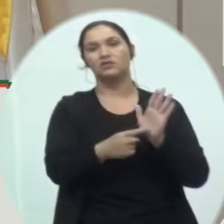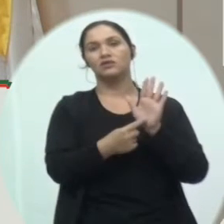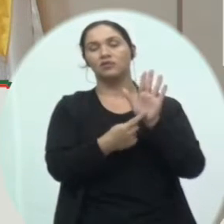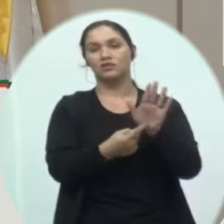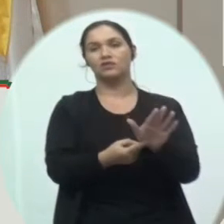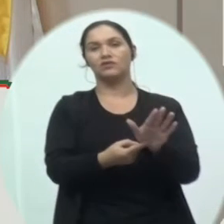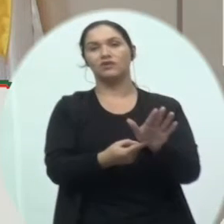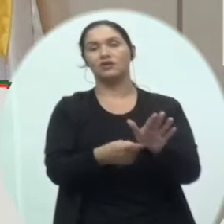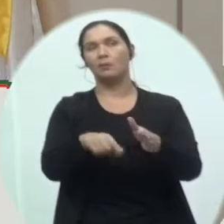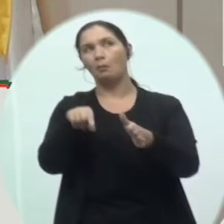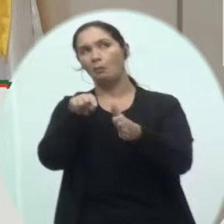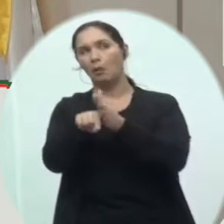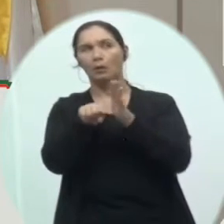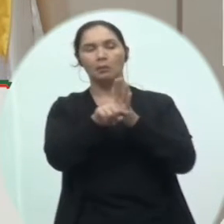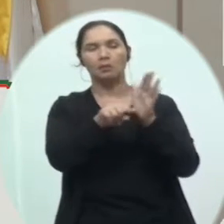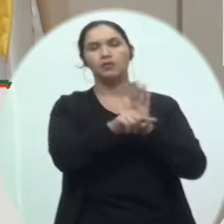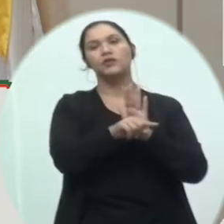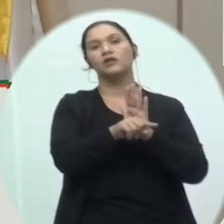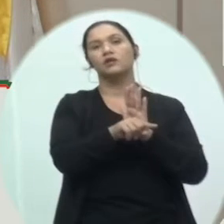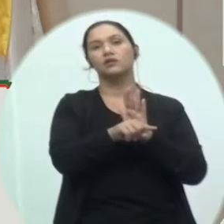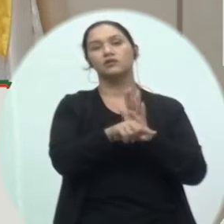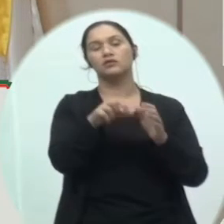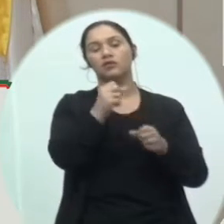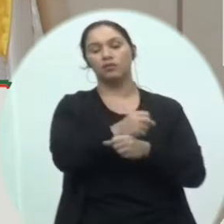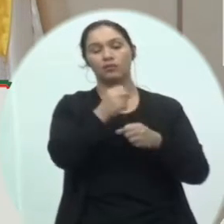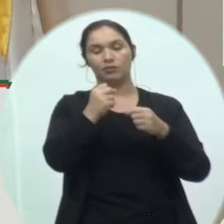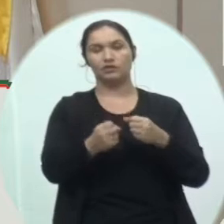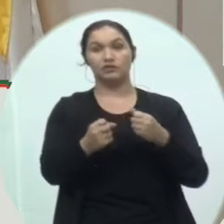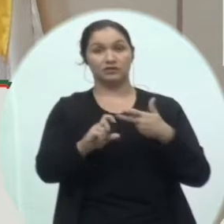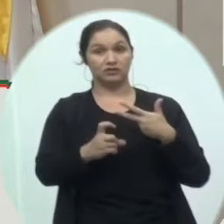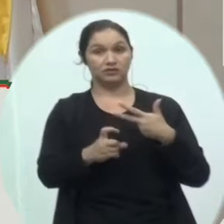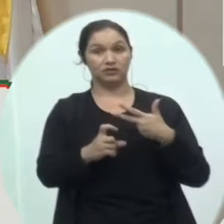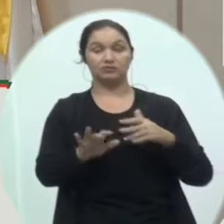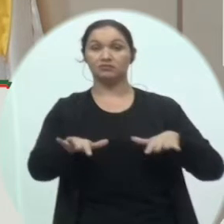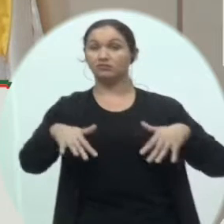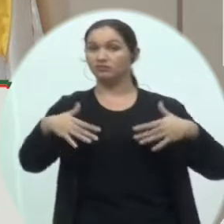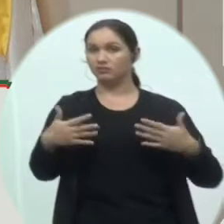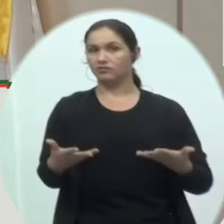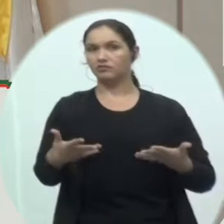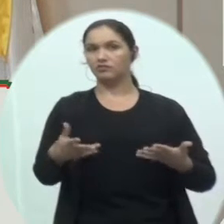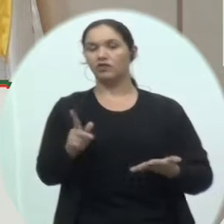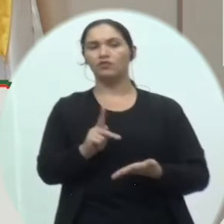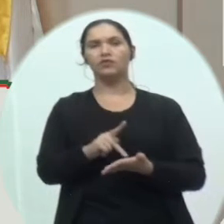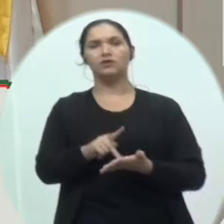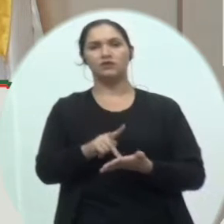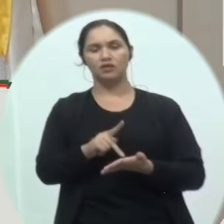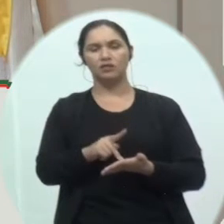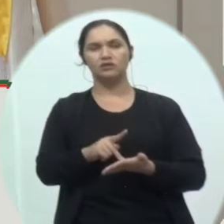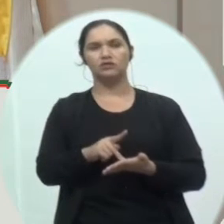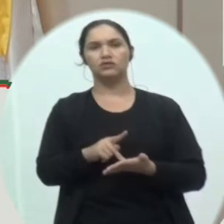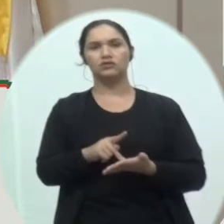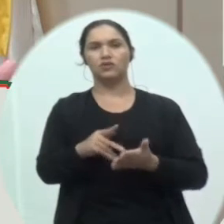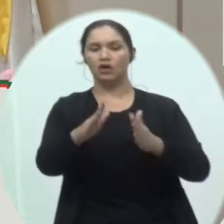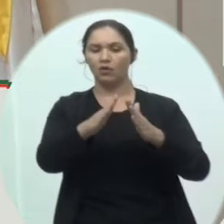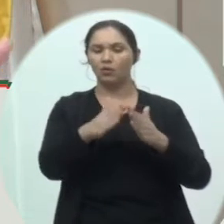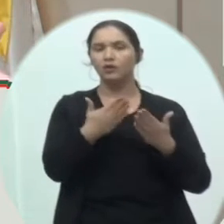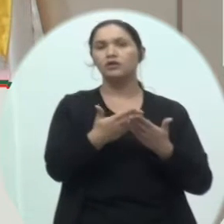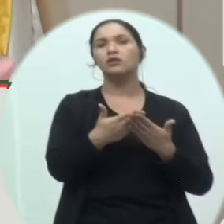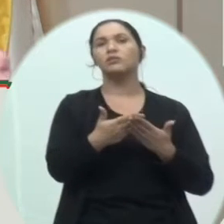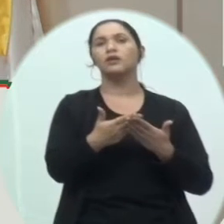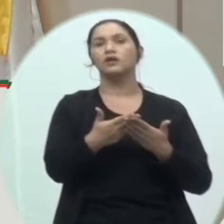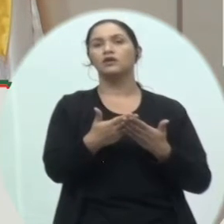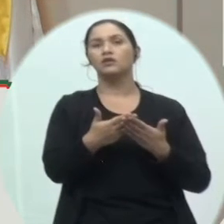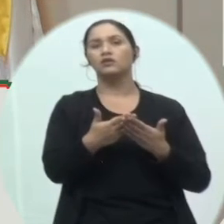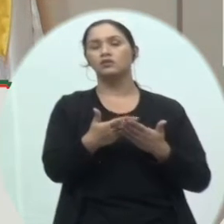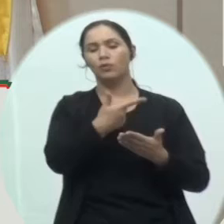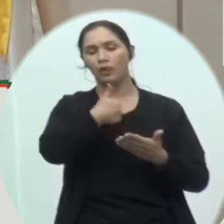questionando, na sua grande maioria, o Executivo Municipal. E, de fato, o requerimento é uma das ferramentas que nós, vereadores,